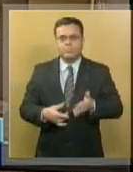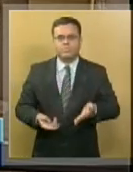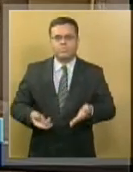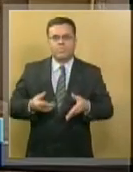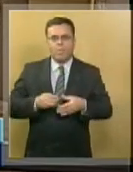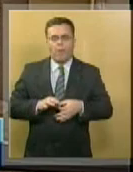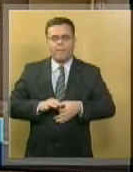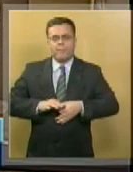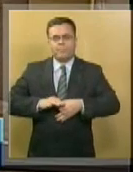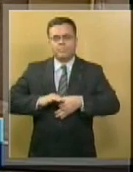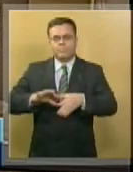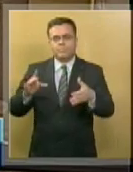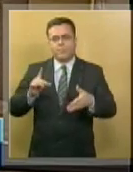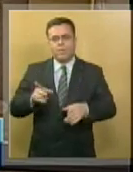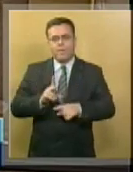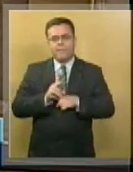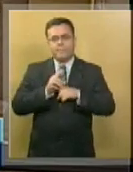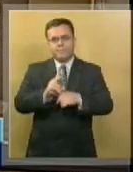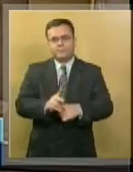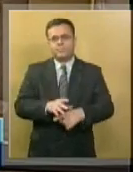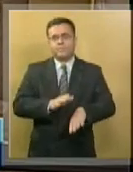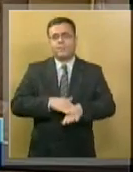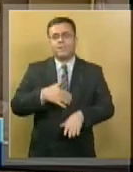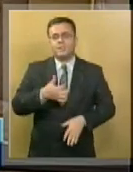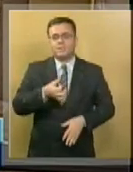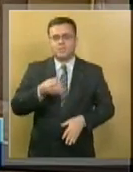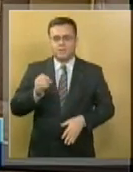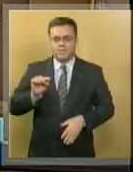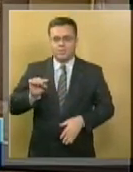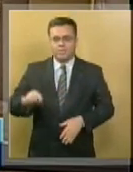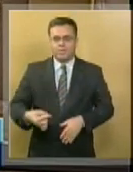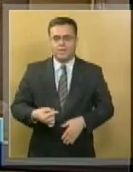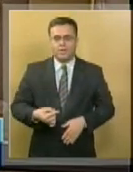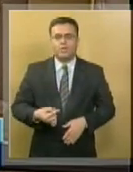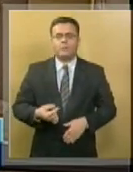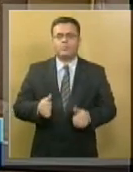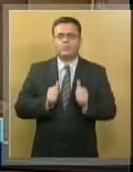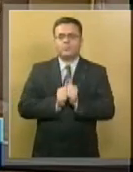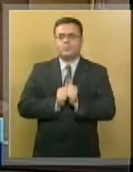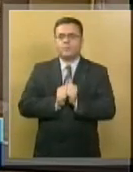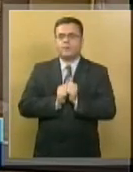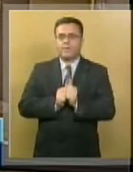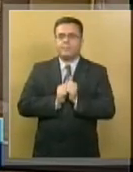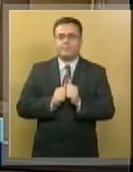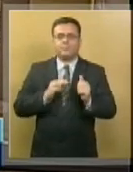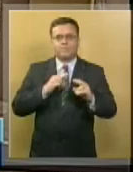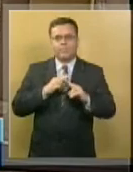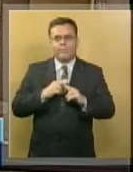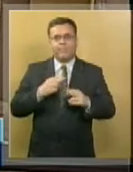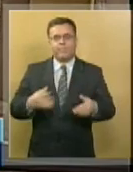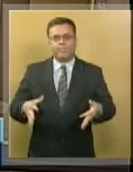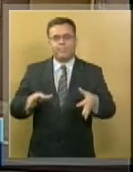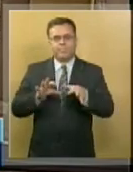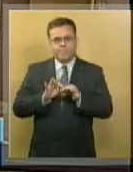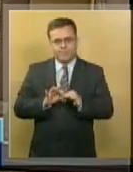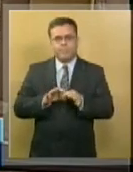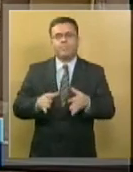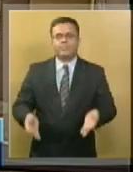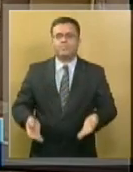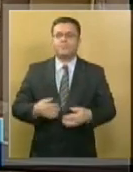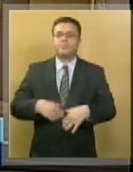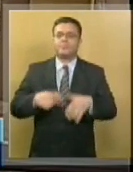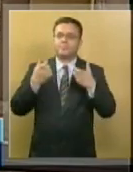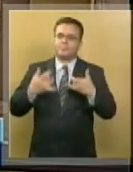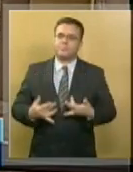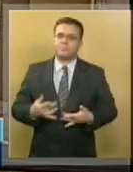empréstimo no valor de mais de 560 milhões de reais junto à Caixa Econômica Federal. A seguir, nomeou o referido projeto de